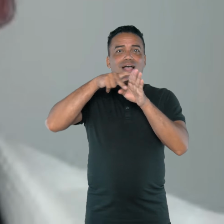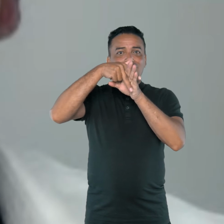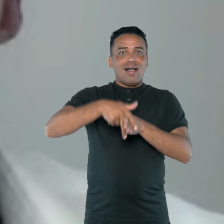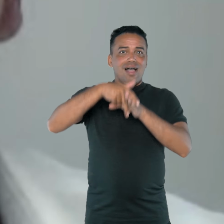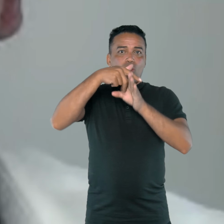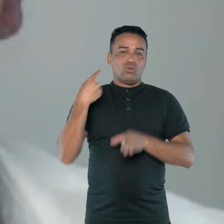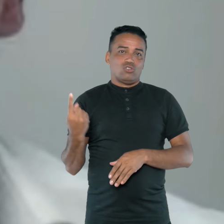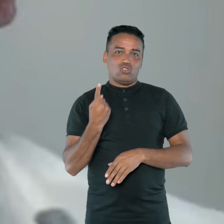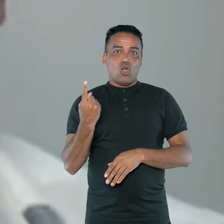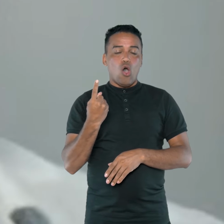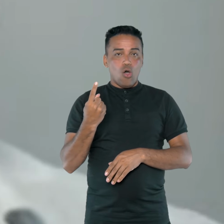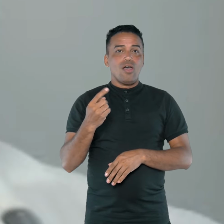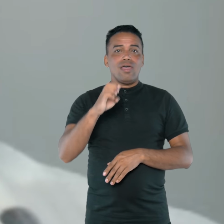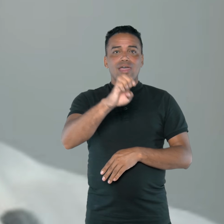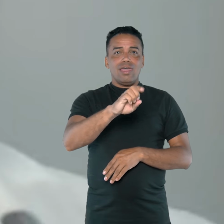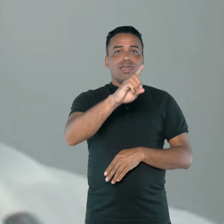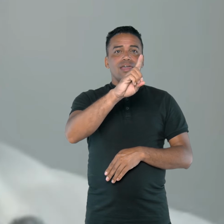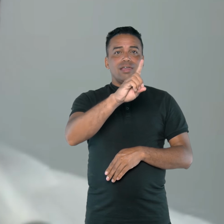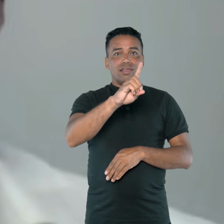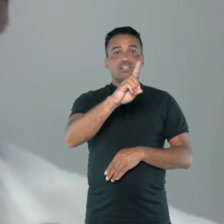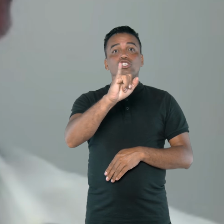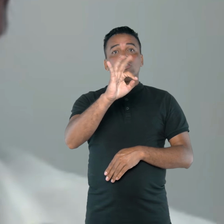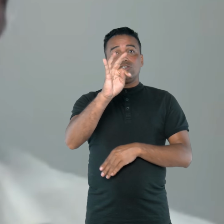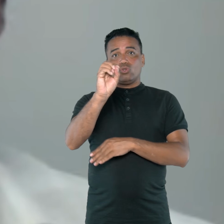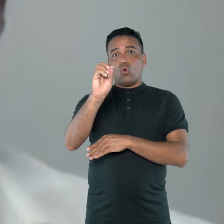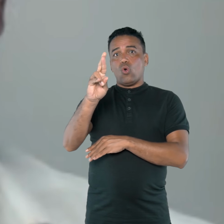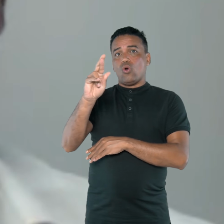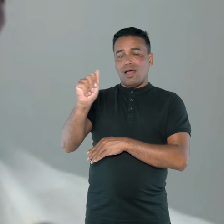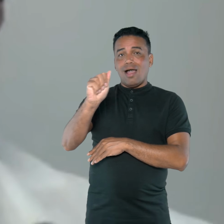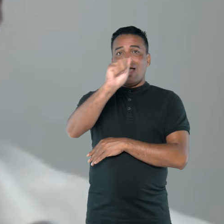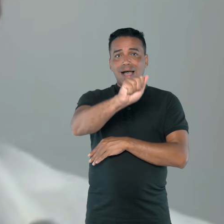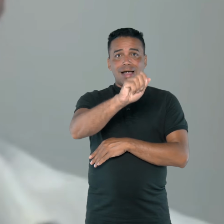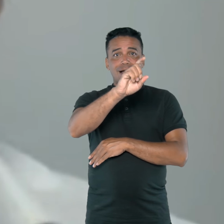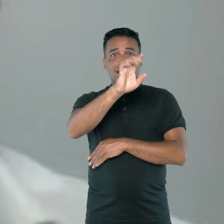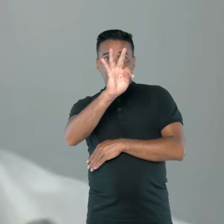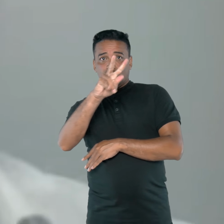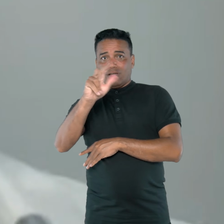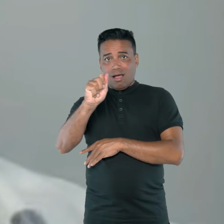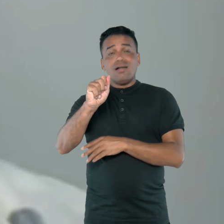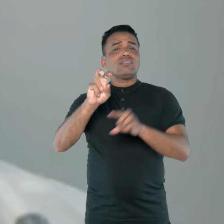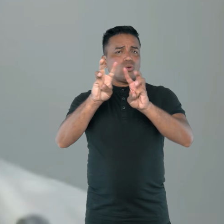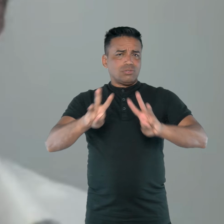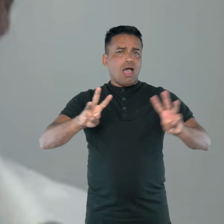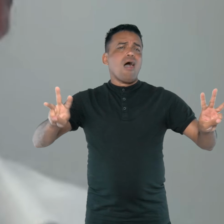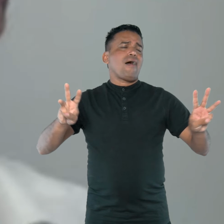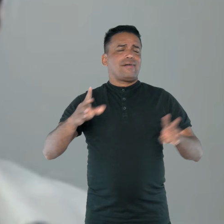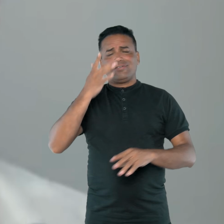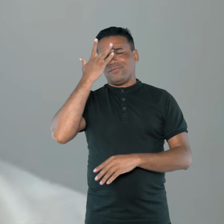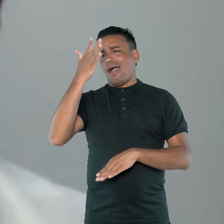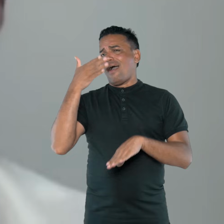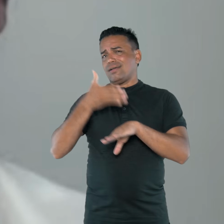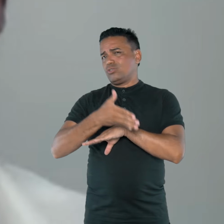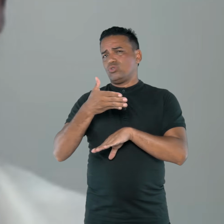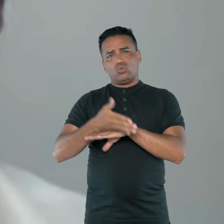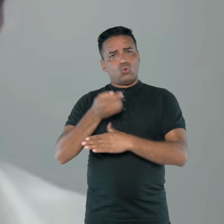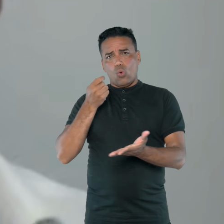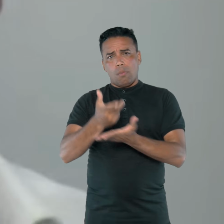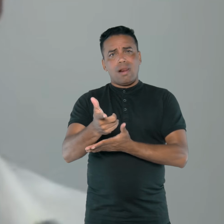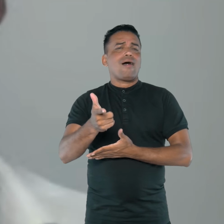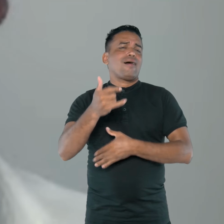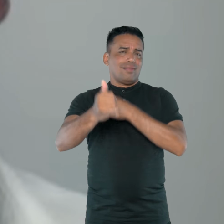editora Ática, que também está disponível também no site da editora, é fácil encontrar aí